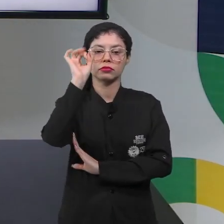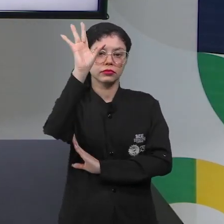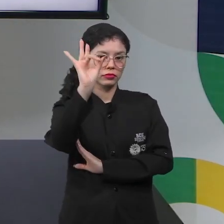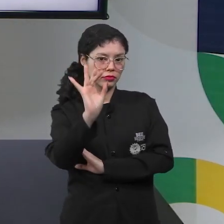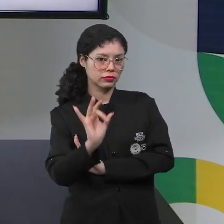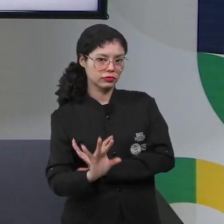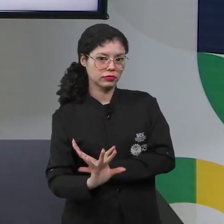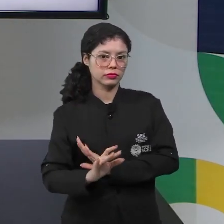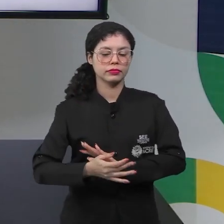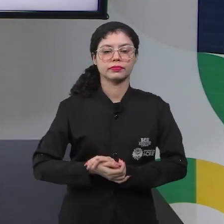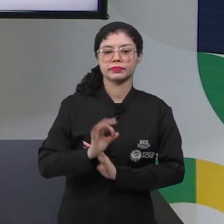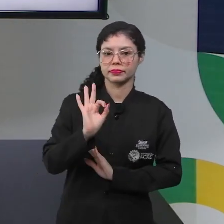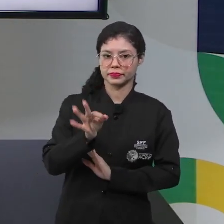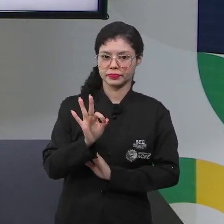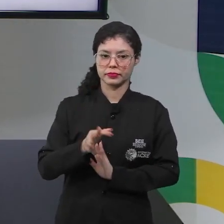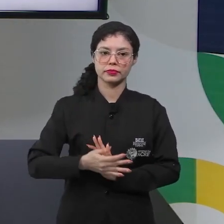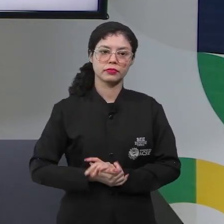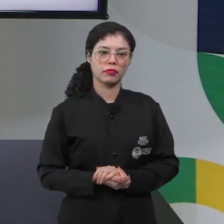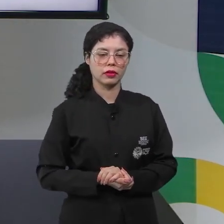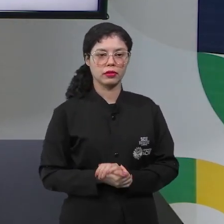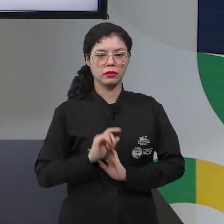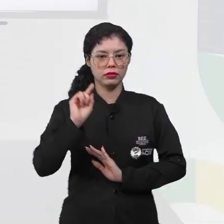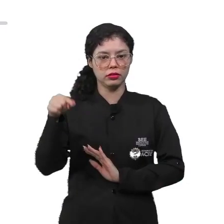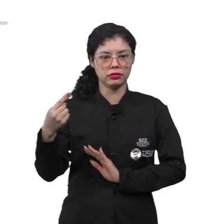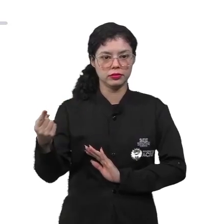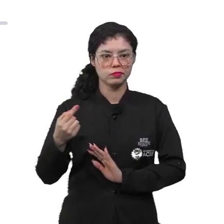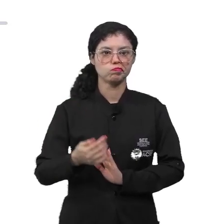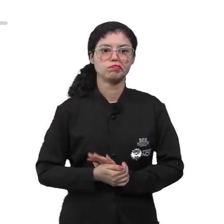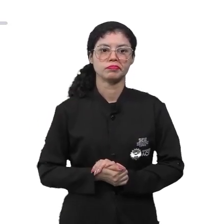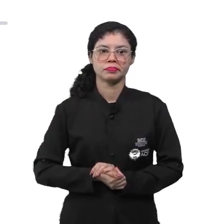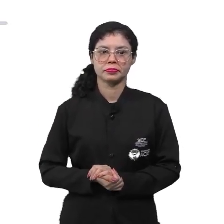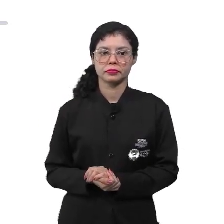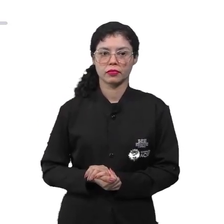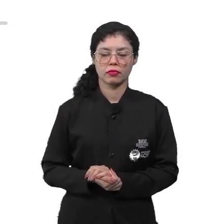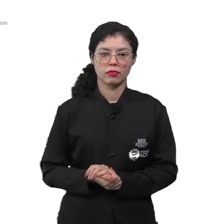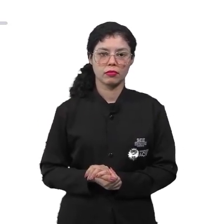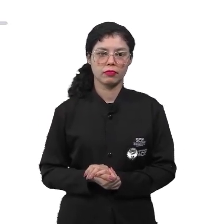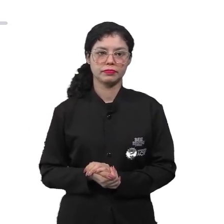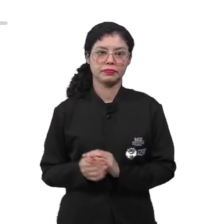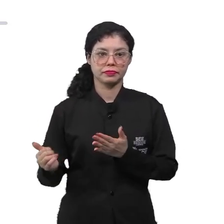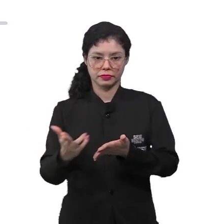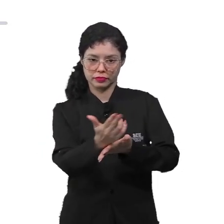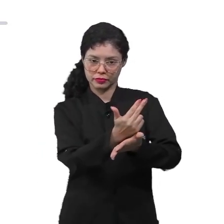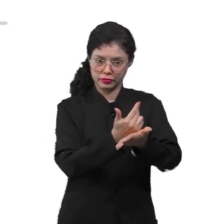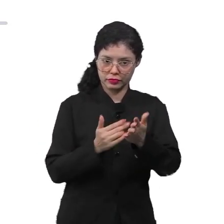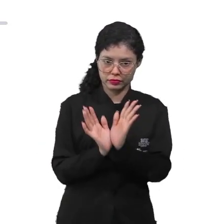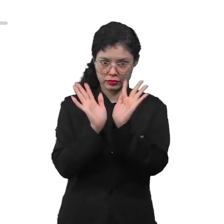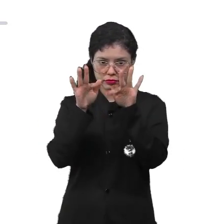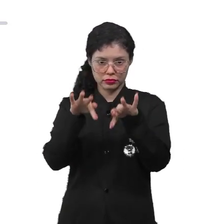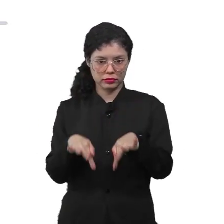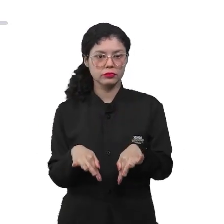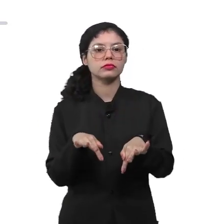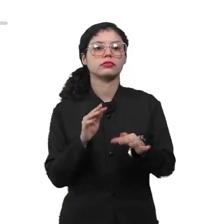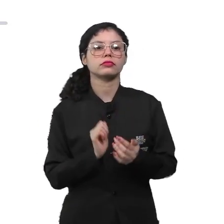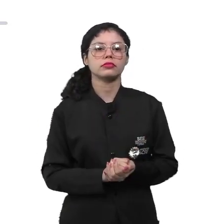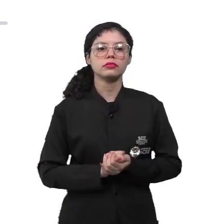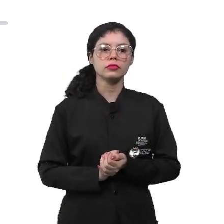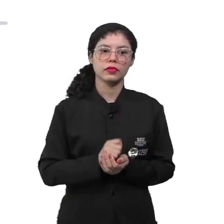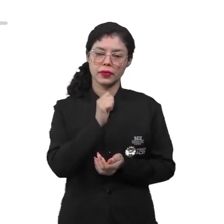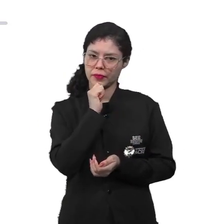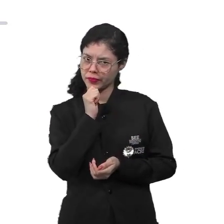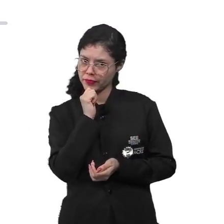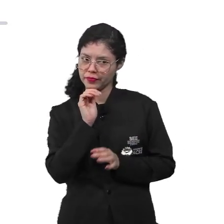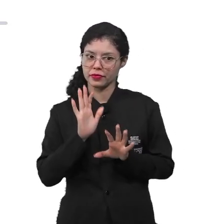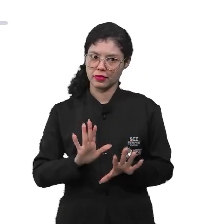cada passo, certo? Vamos para a nossa próxima etapa, que é a arte final. Nós não chegamos no